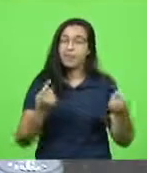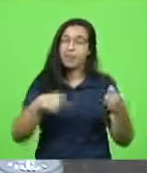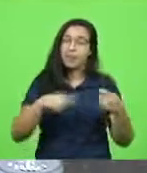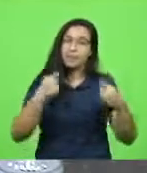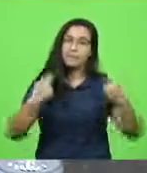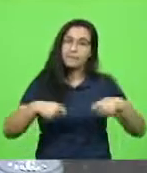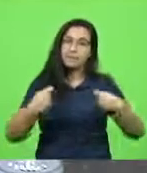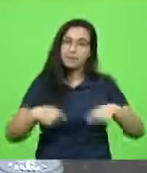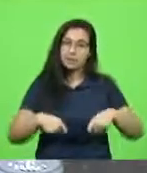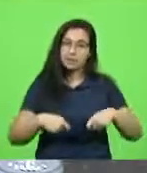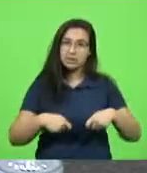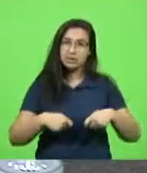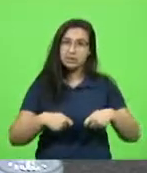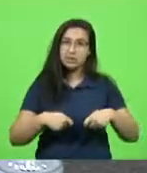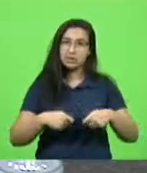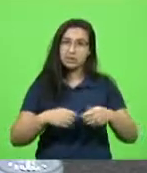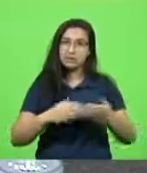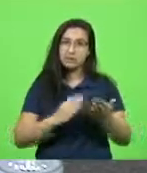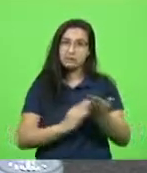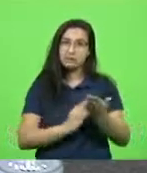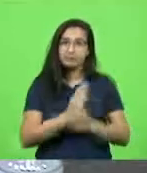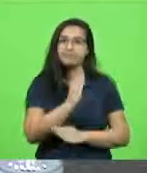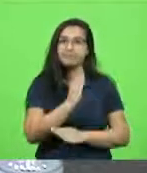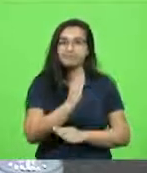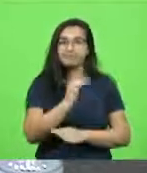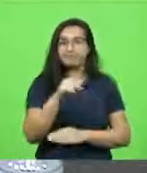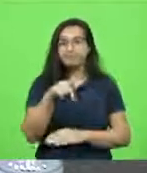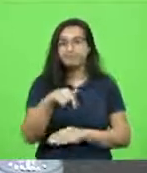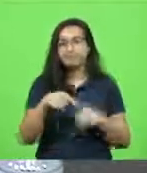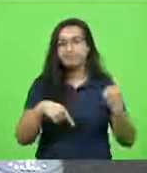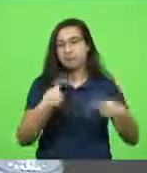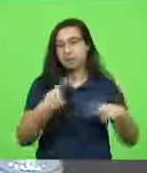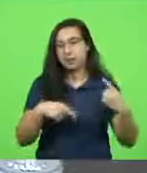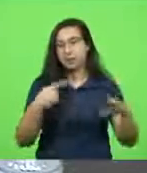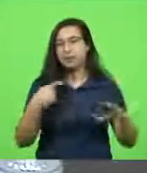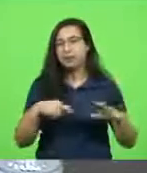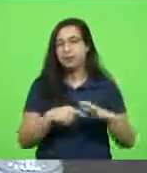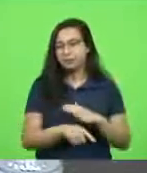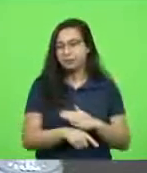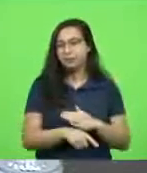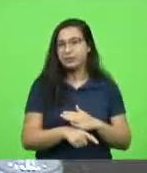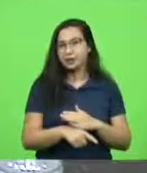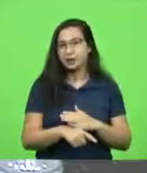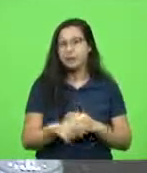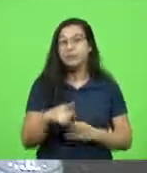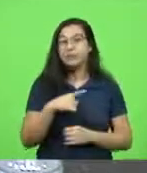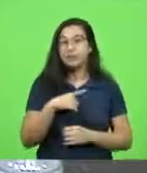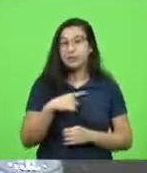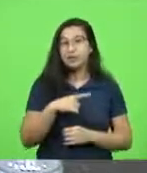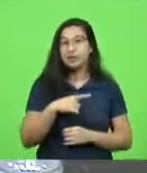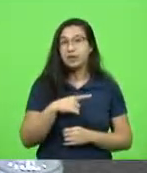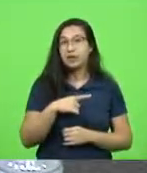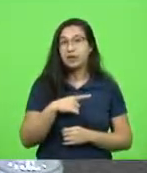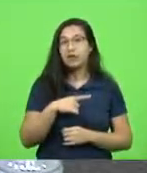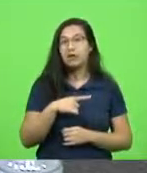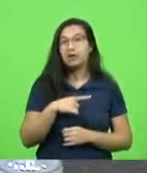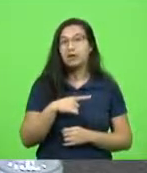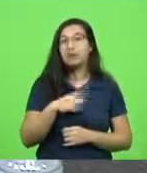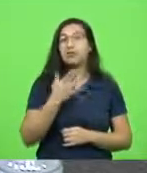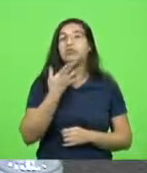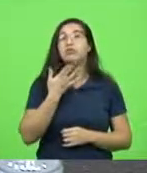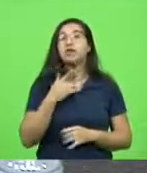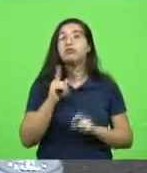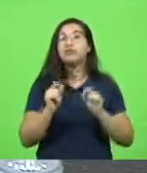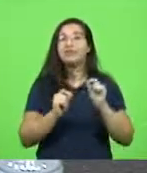avançar nesse debate temos uma boa vontade no sentido de ajudar nas